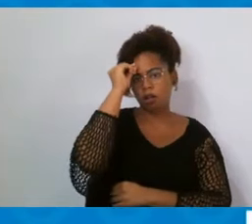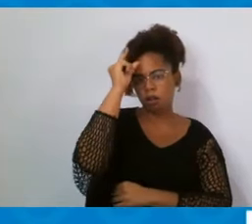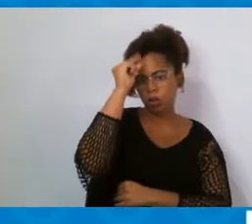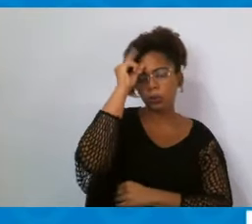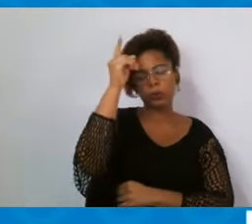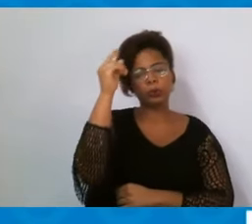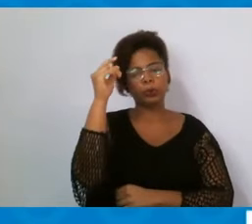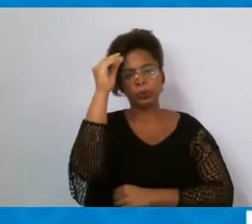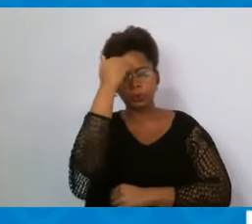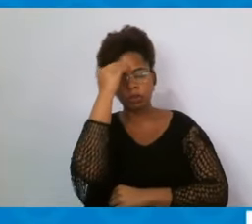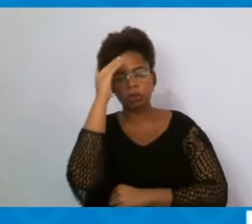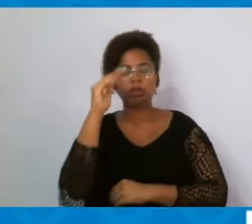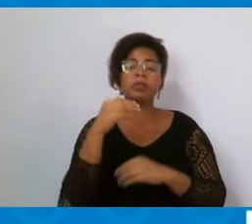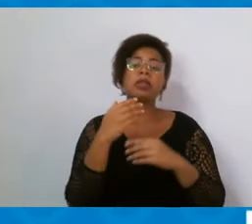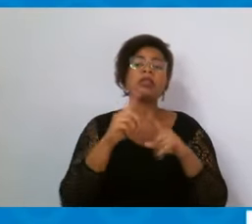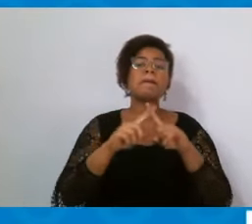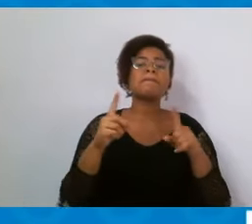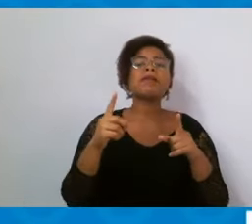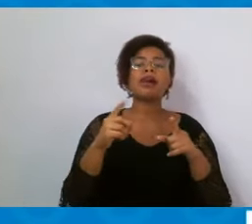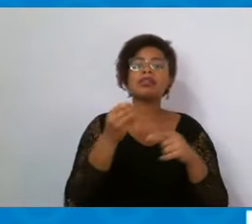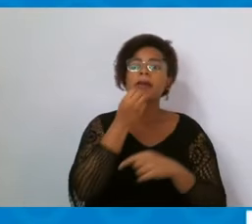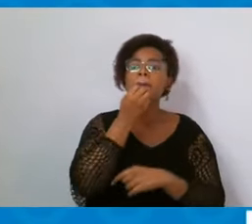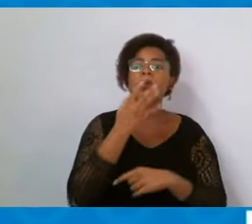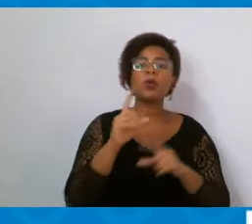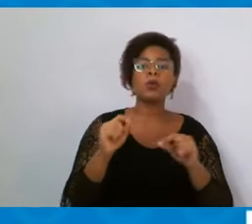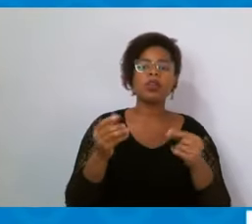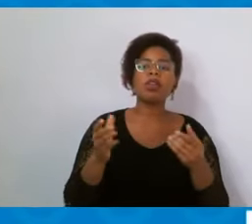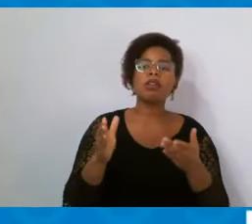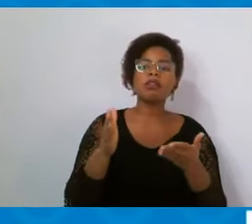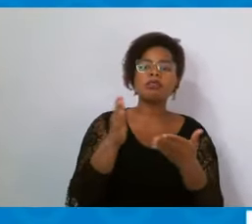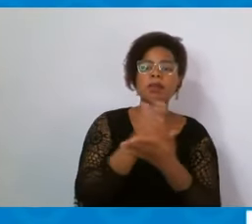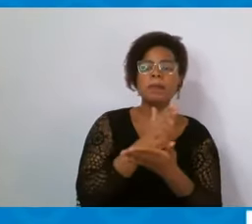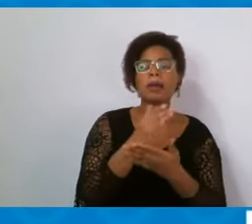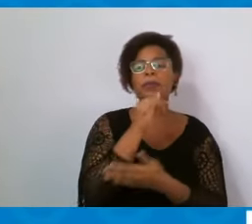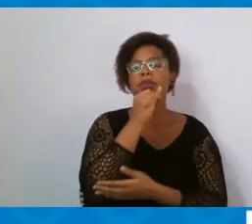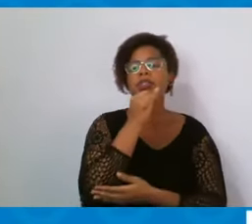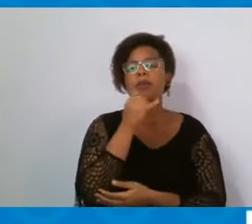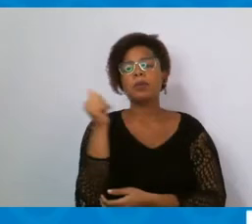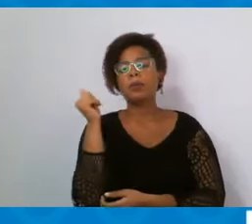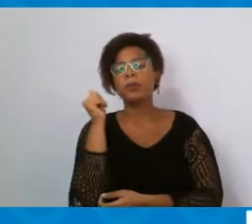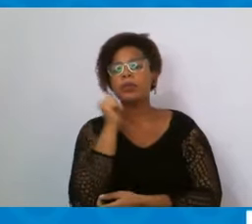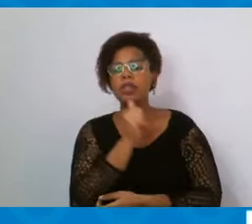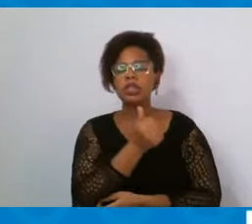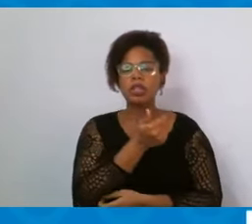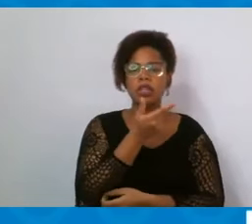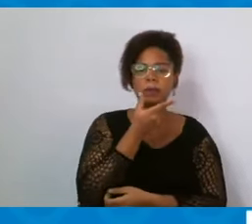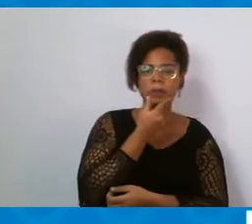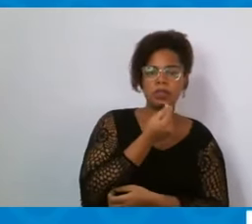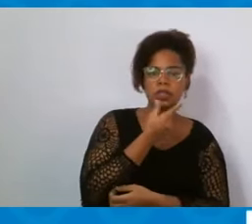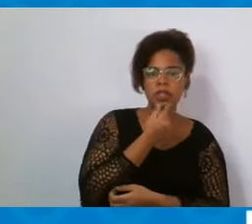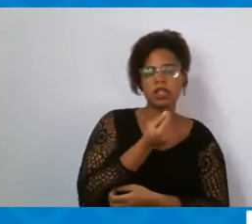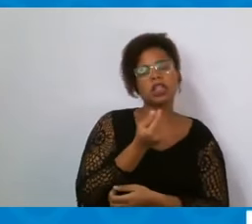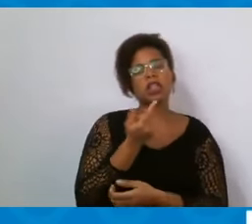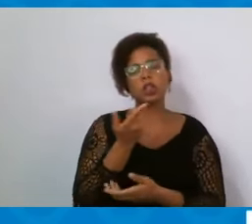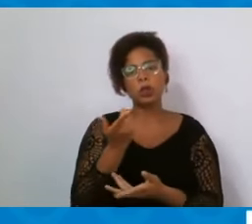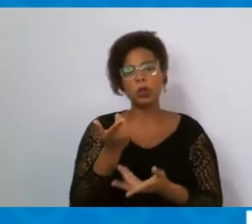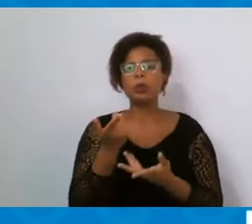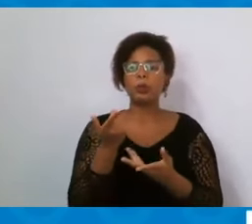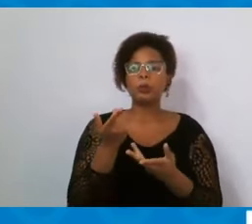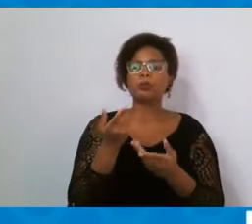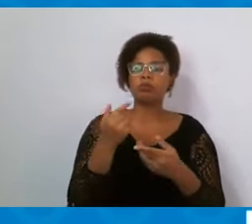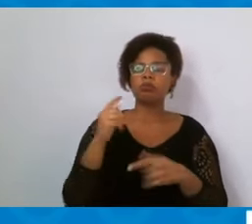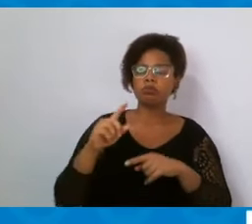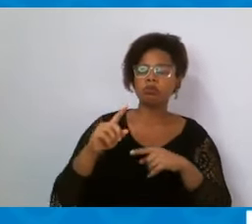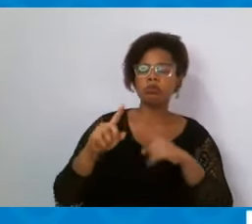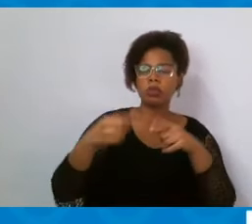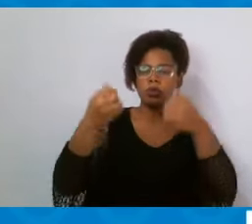fazer uma diversidade. Inovação é também sobre diversidade. Vou falar sobre criatividade no terceiro